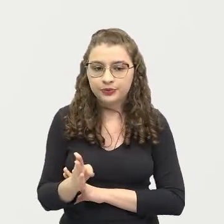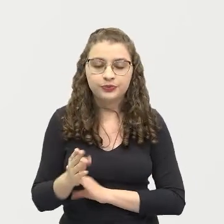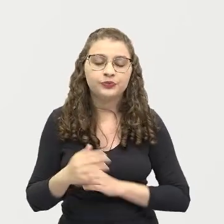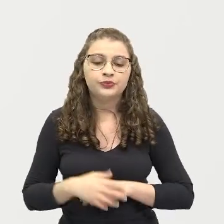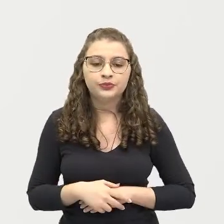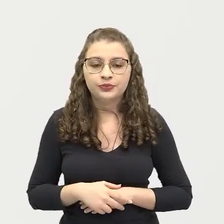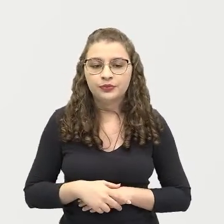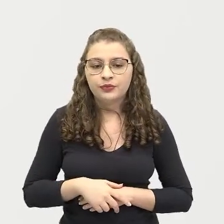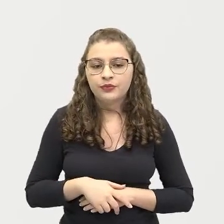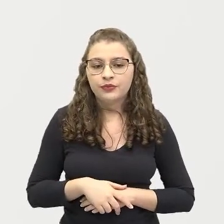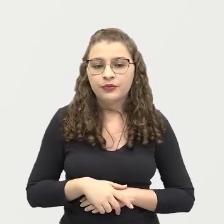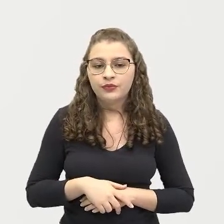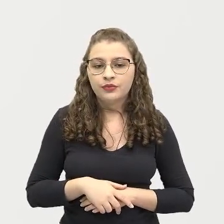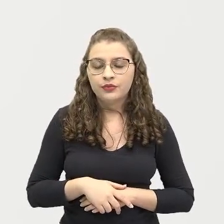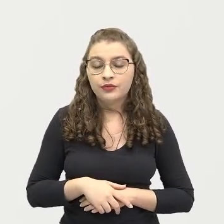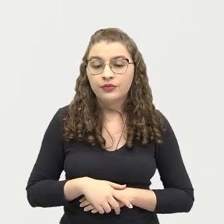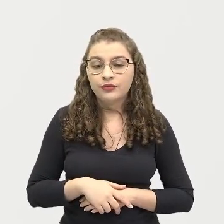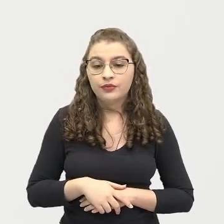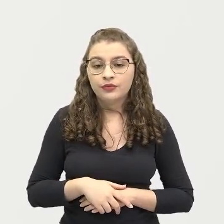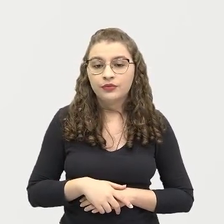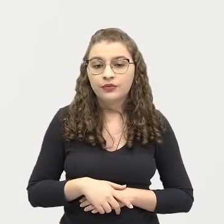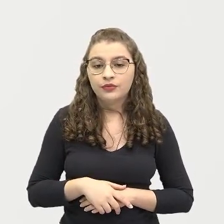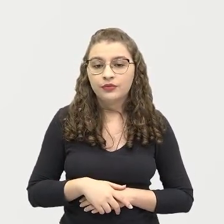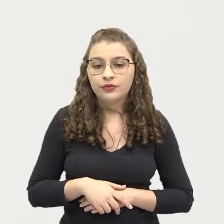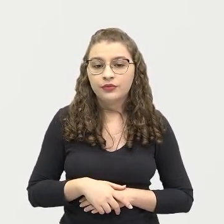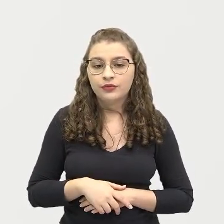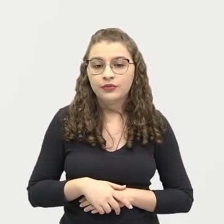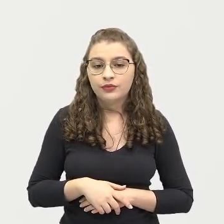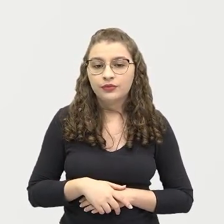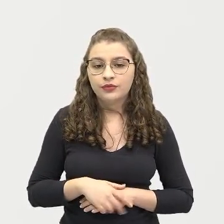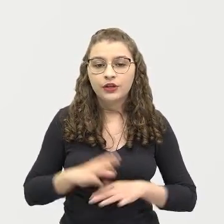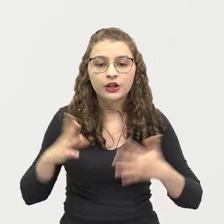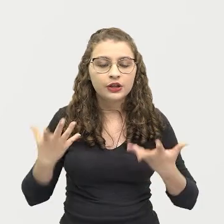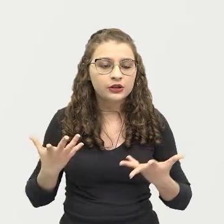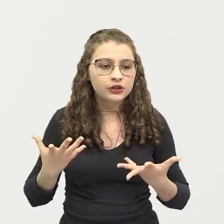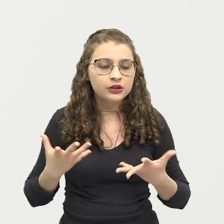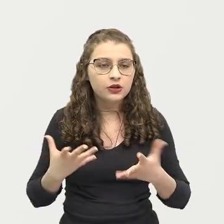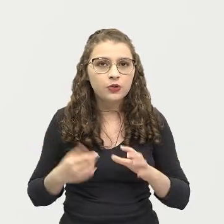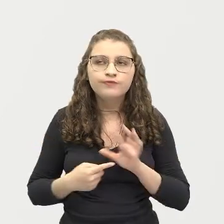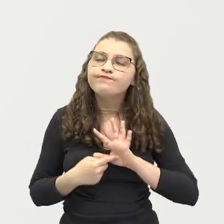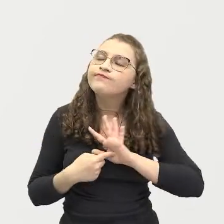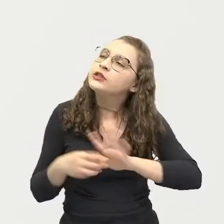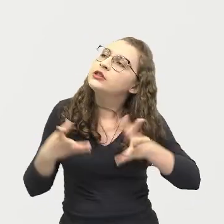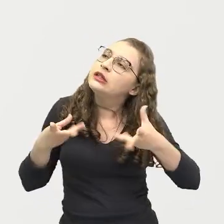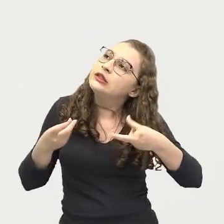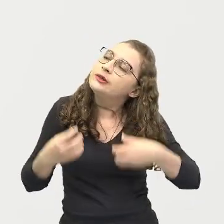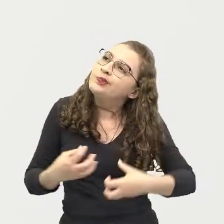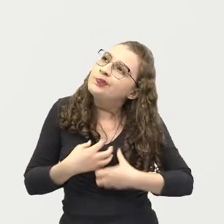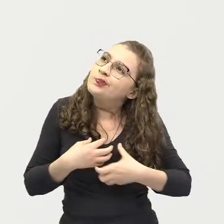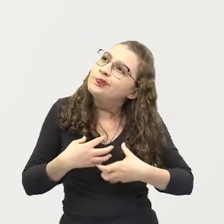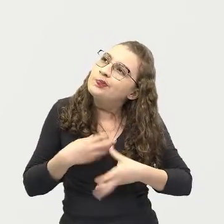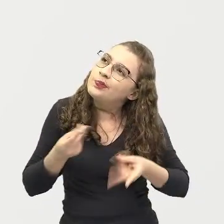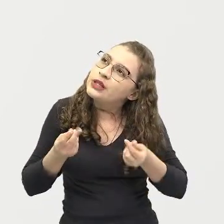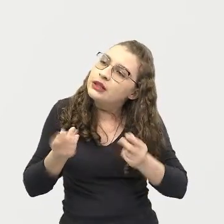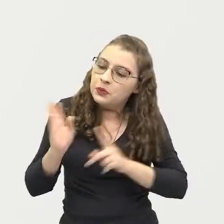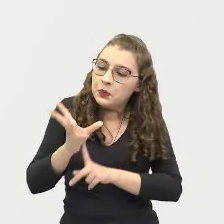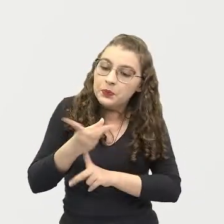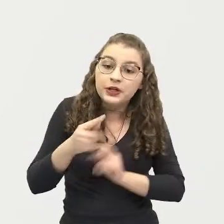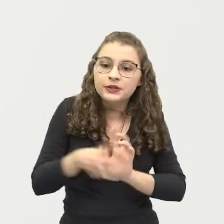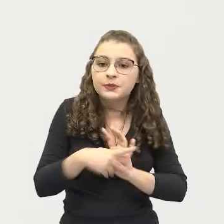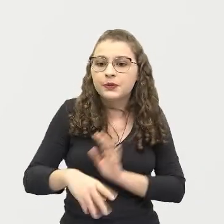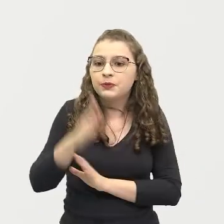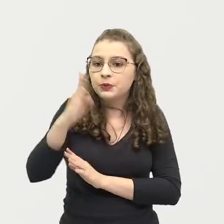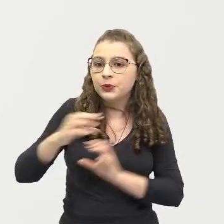brasileira. Então eles vão querer fazer uma arte puramente brasileira, uma arte puramente